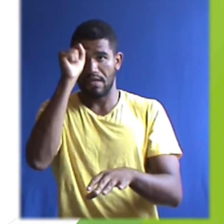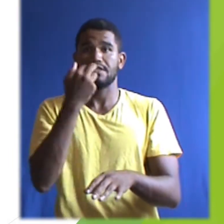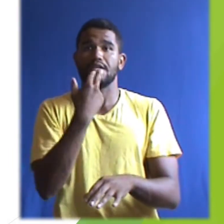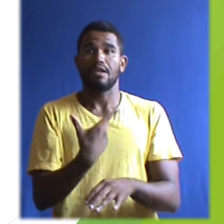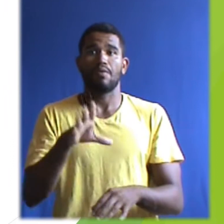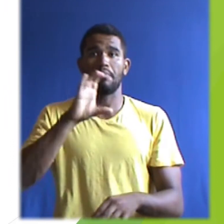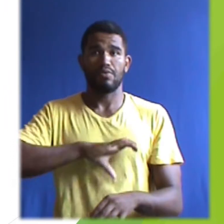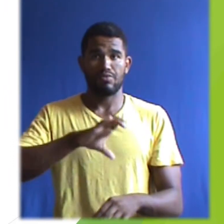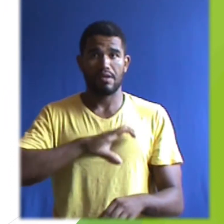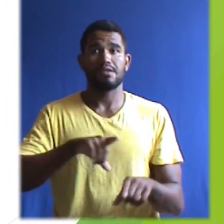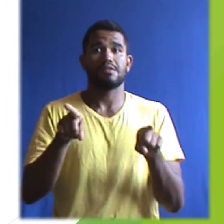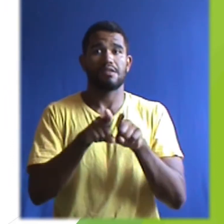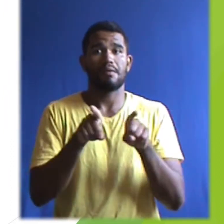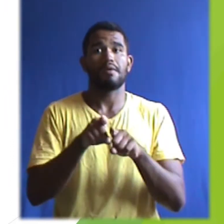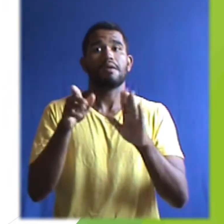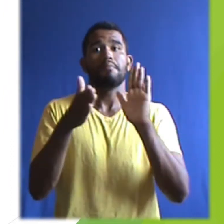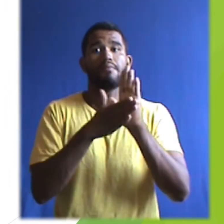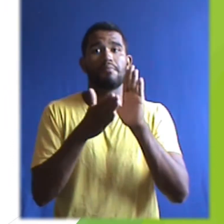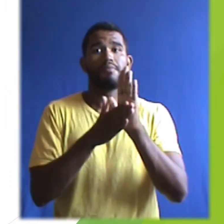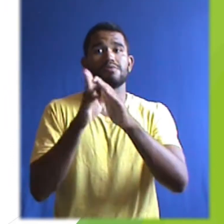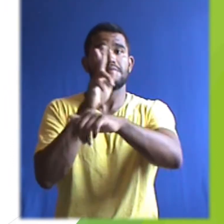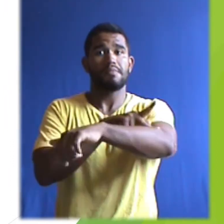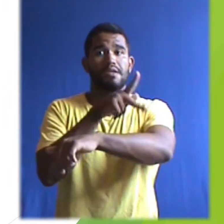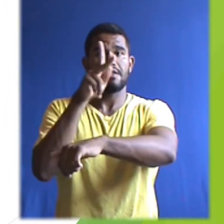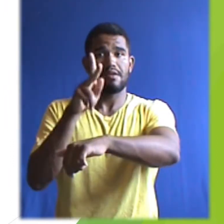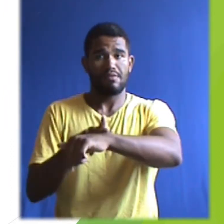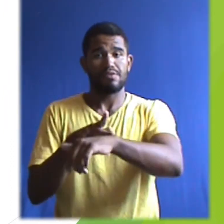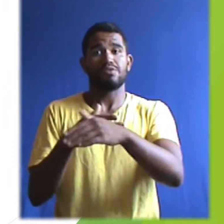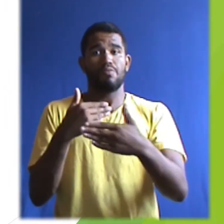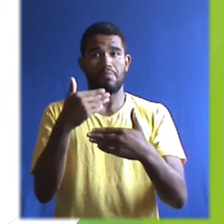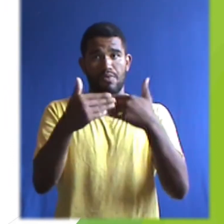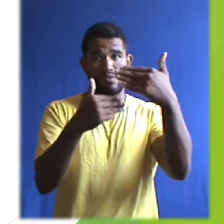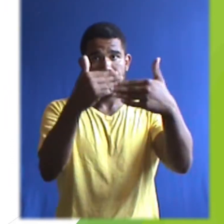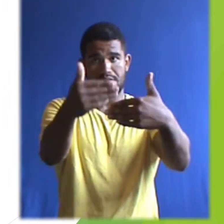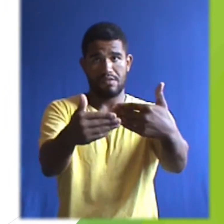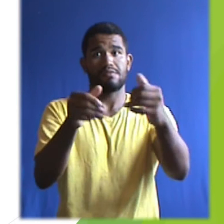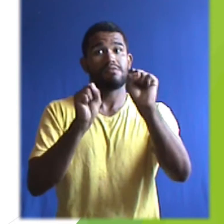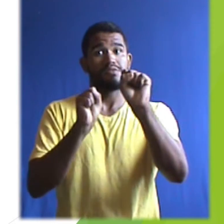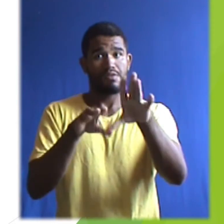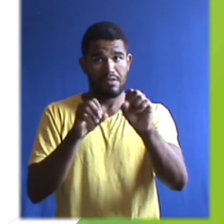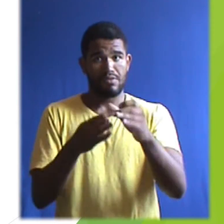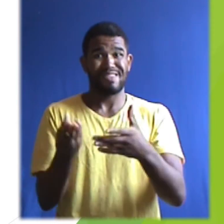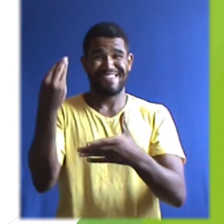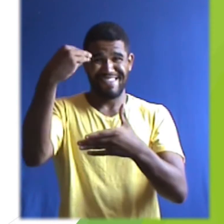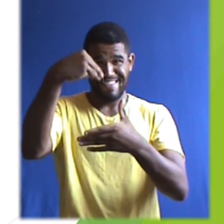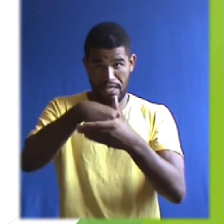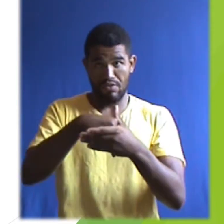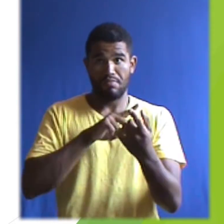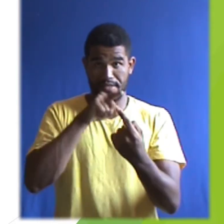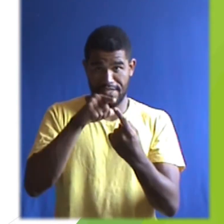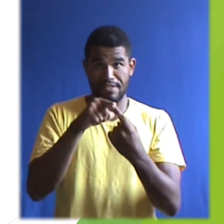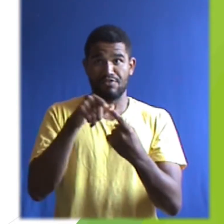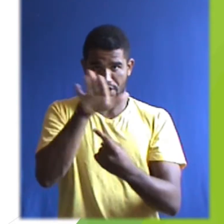apresentar um panorama no ensino e aprendizagem de língua portuguesa e as perspectivas pedagógicas no processo